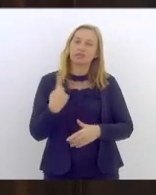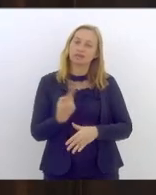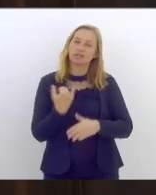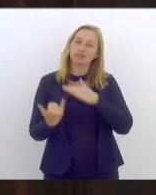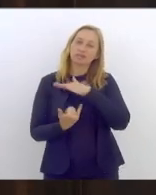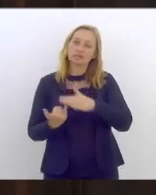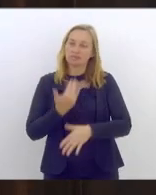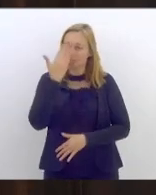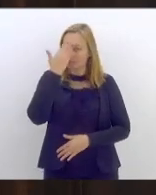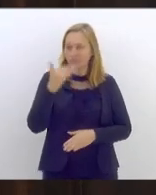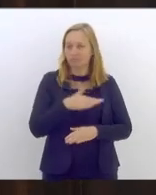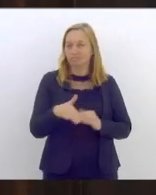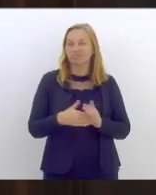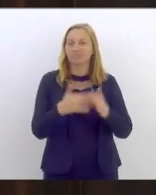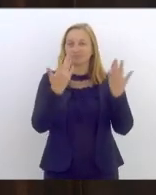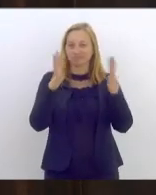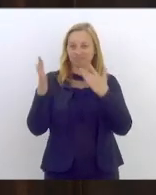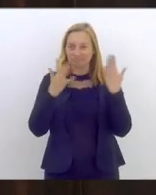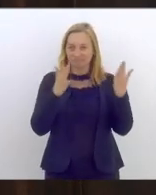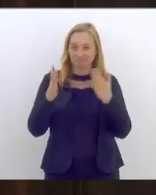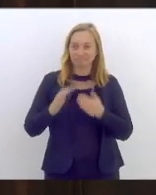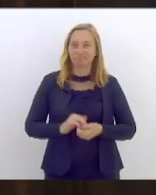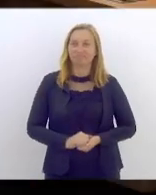muito obrigado a todos